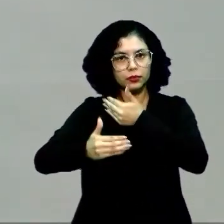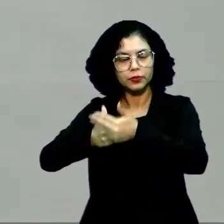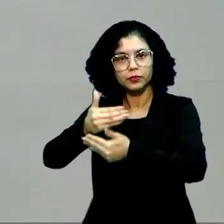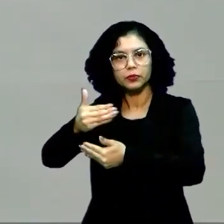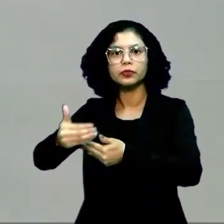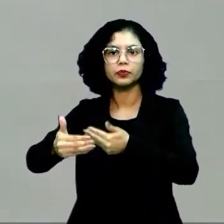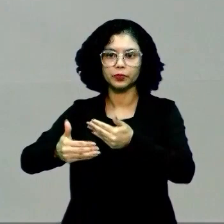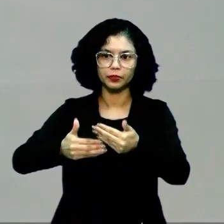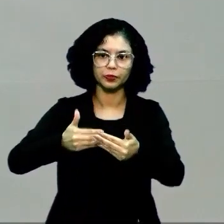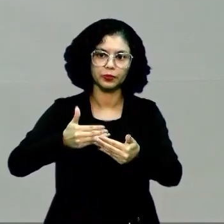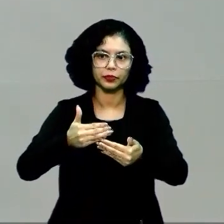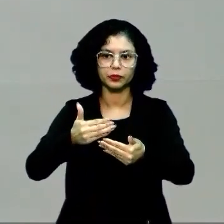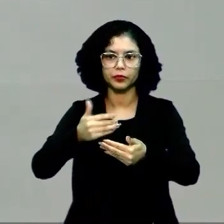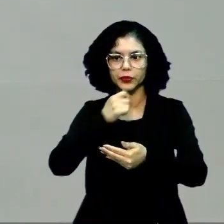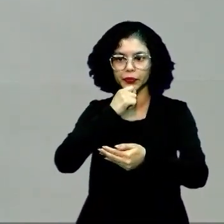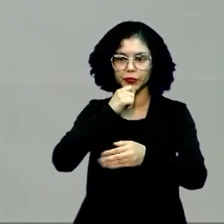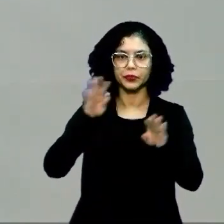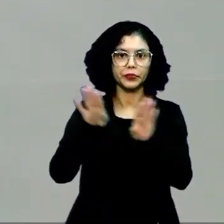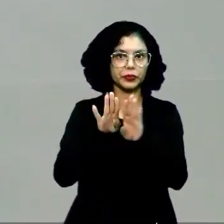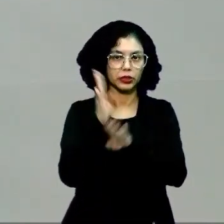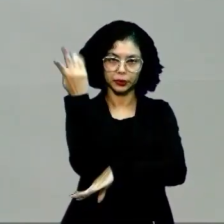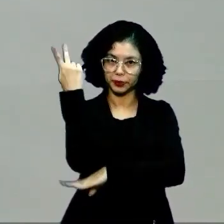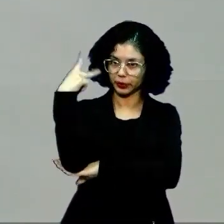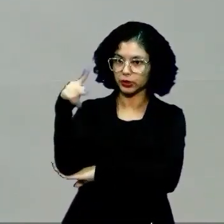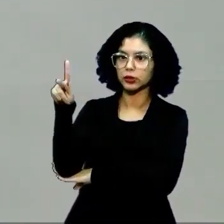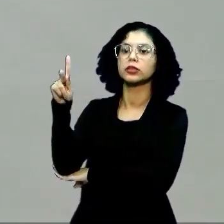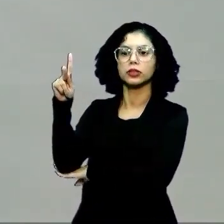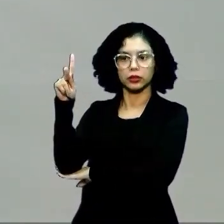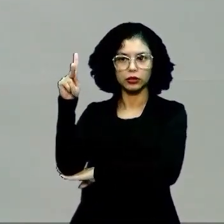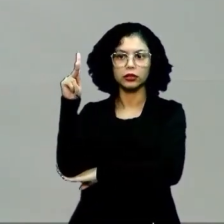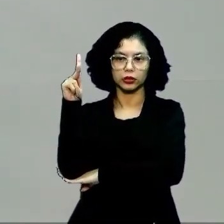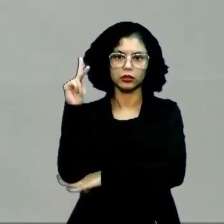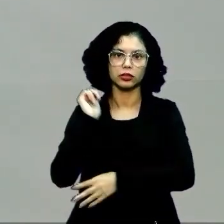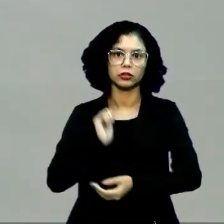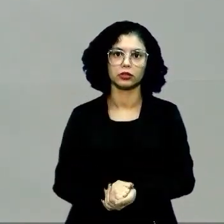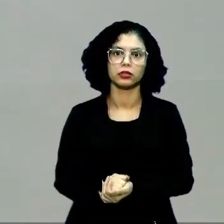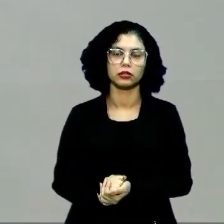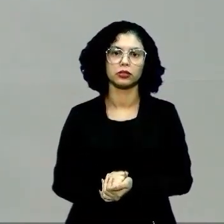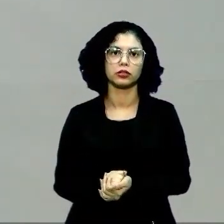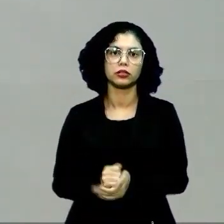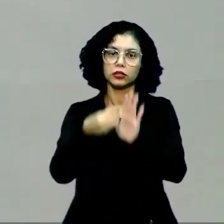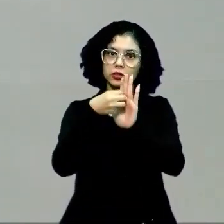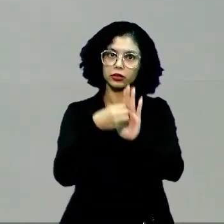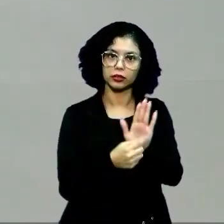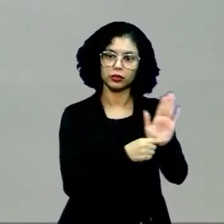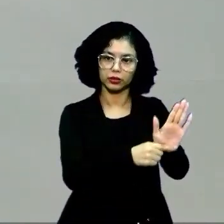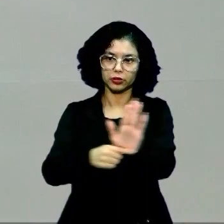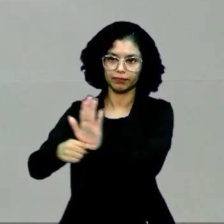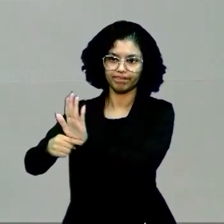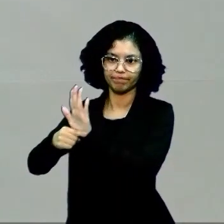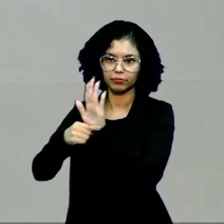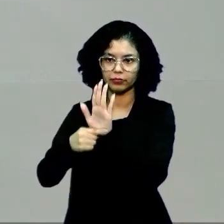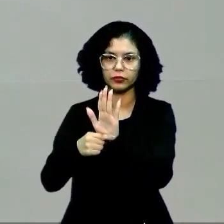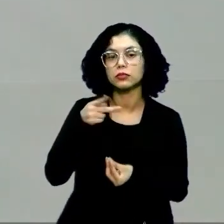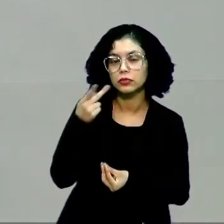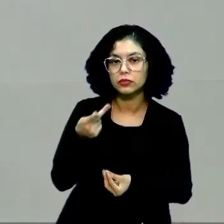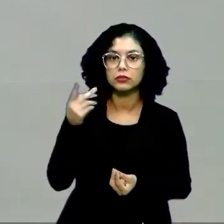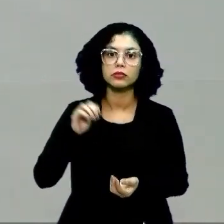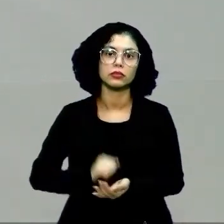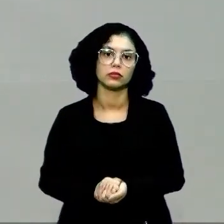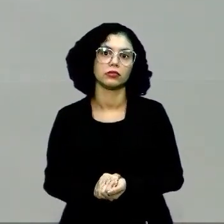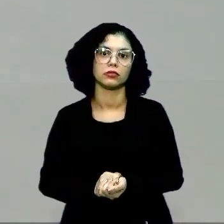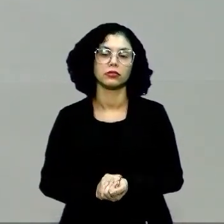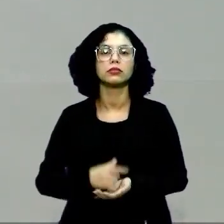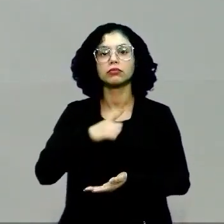durante esse período, durante as transmissões desse atentado, a